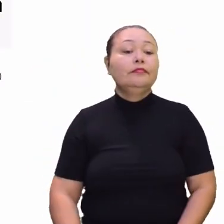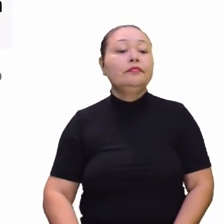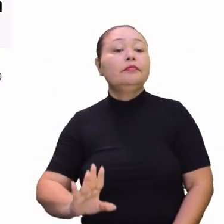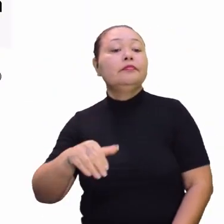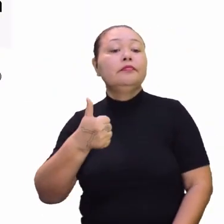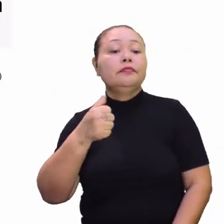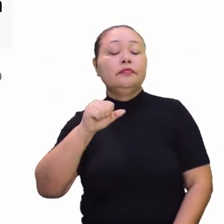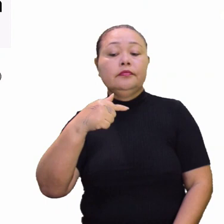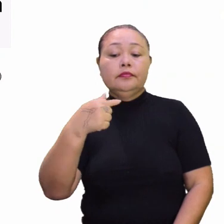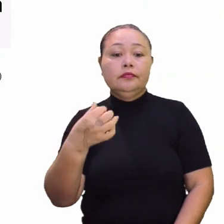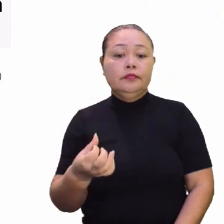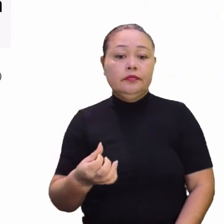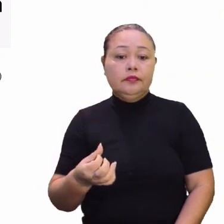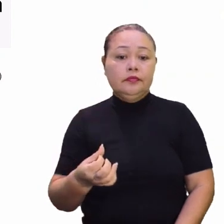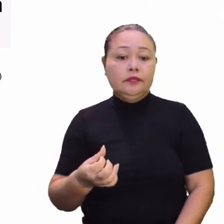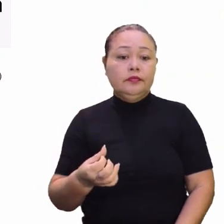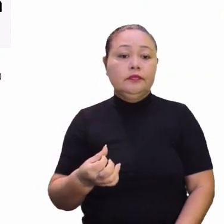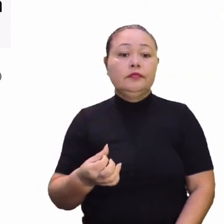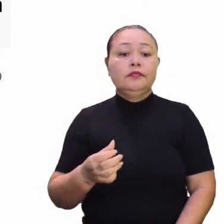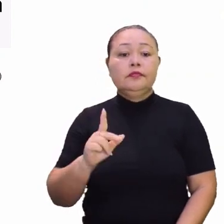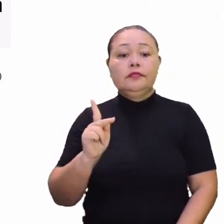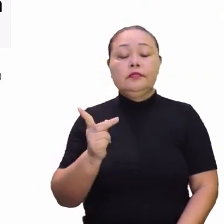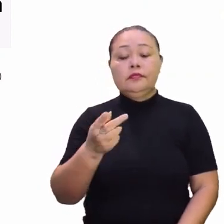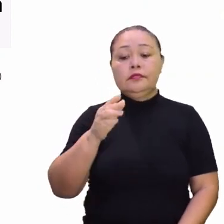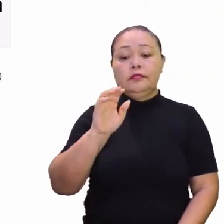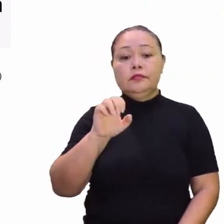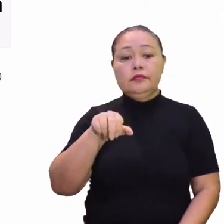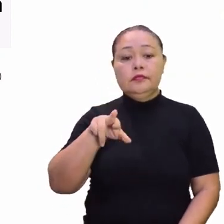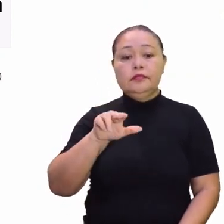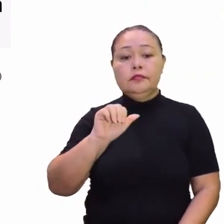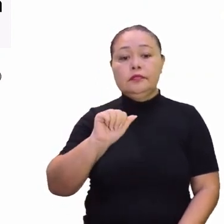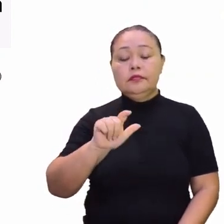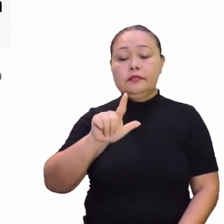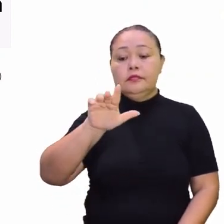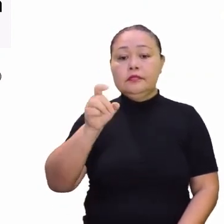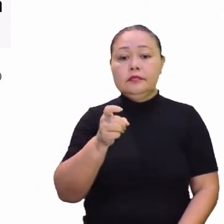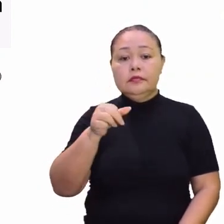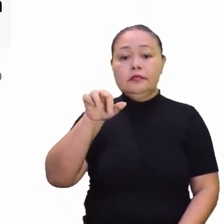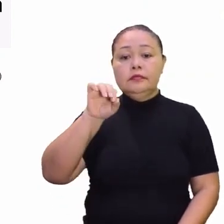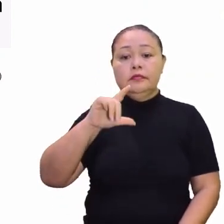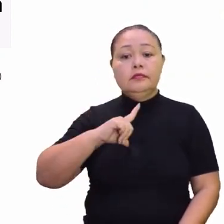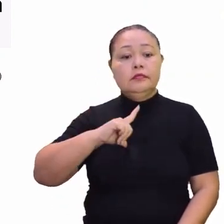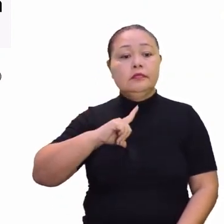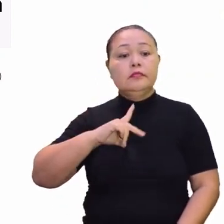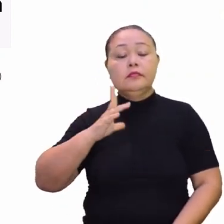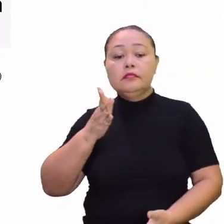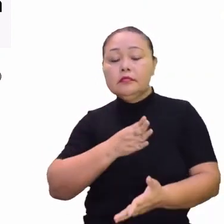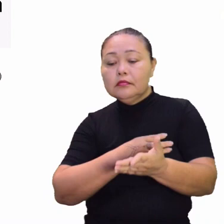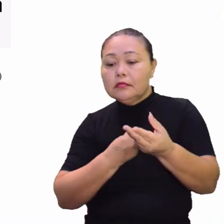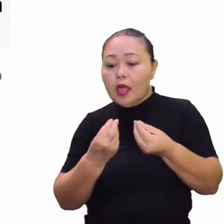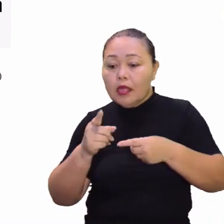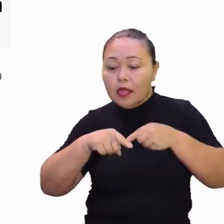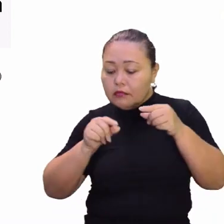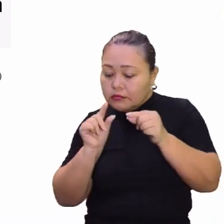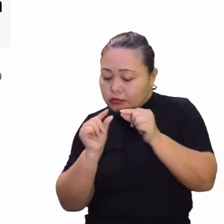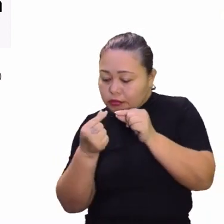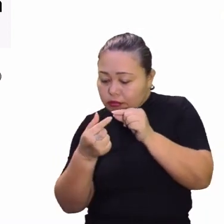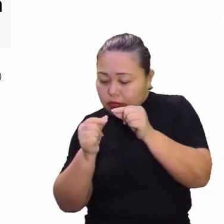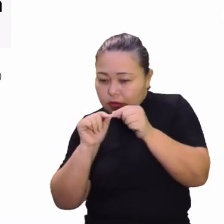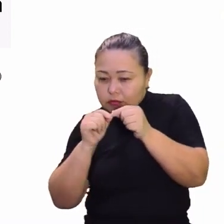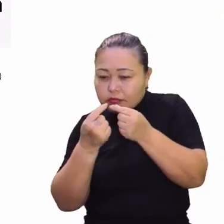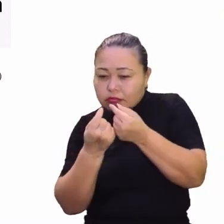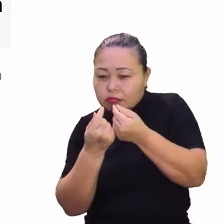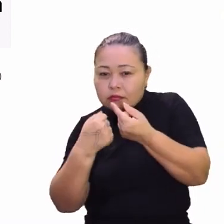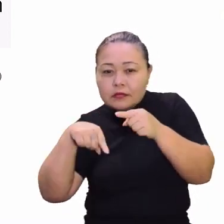Em 1876, Henry Alexander contrabandeou 70 mil sementes